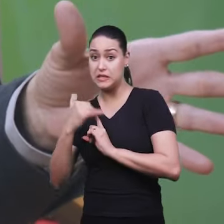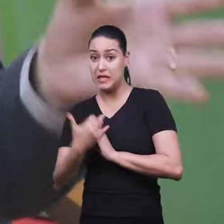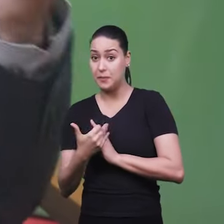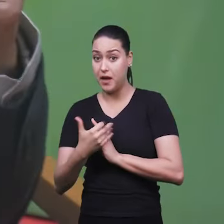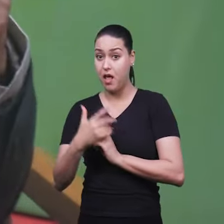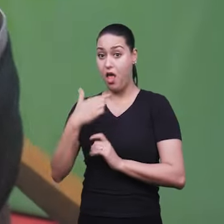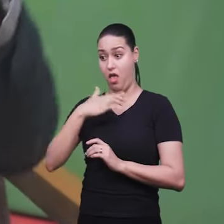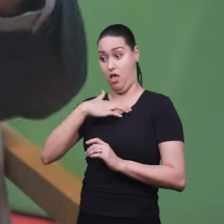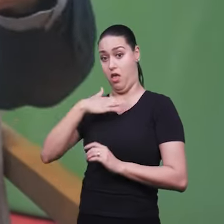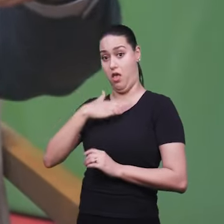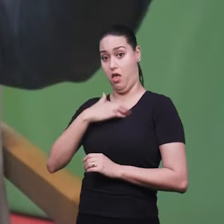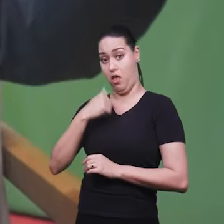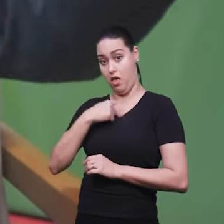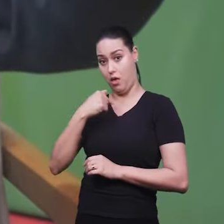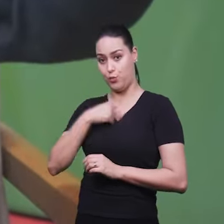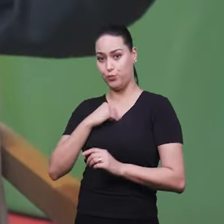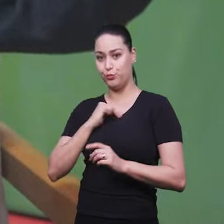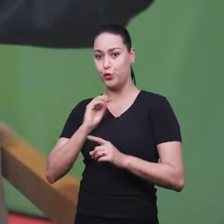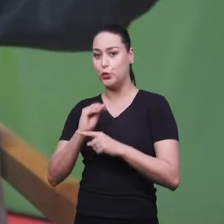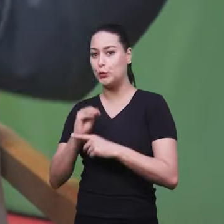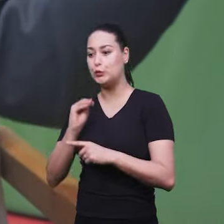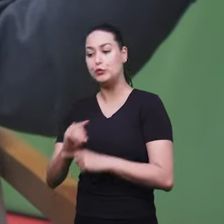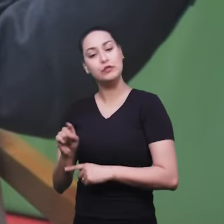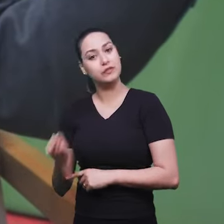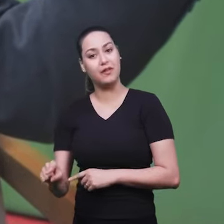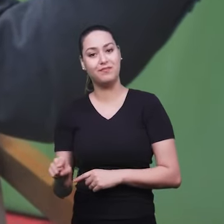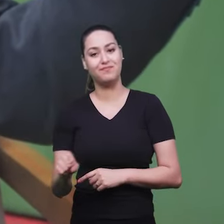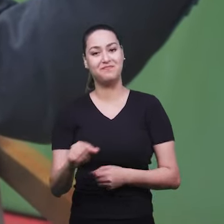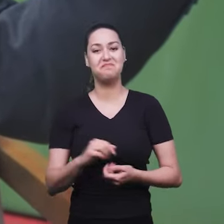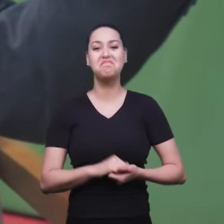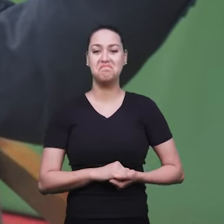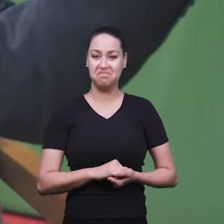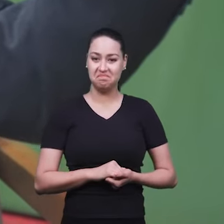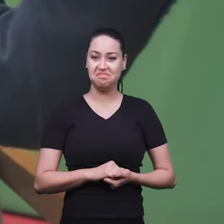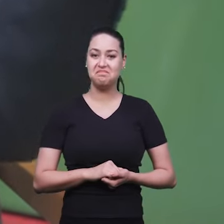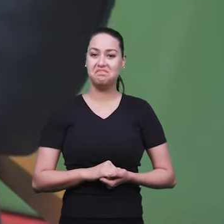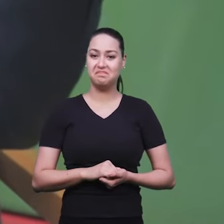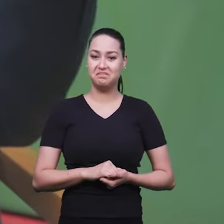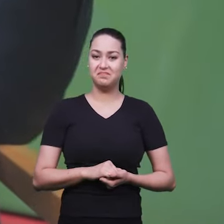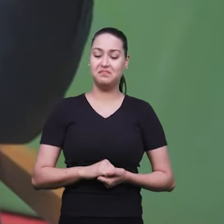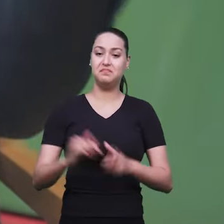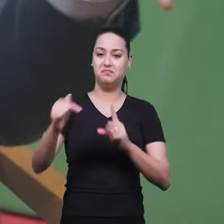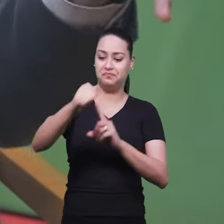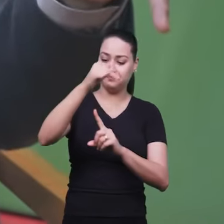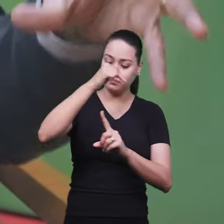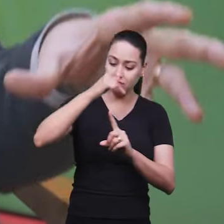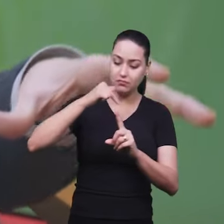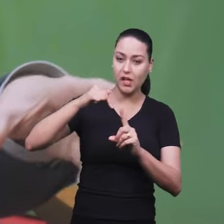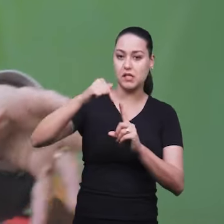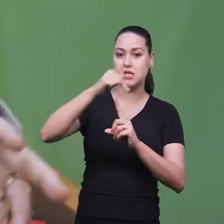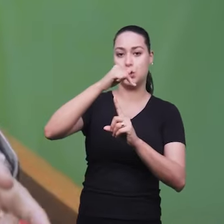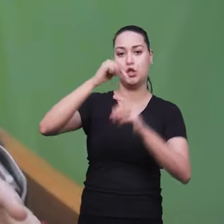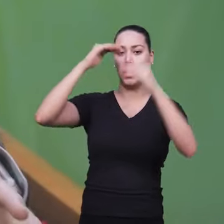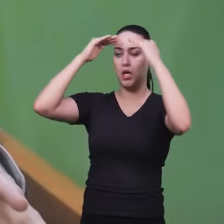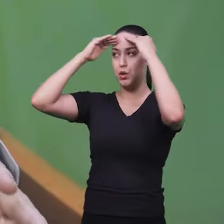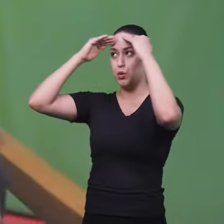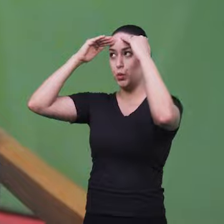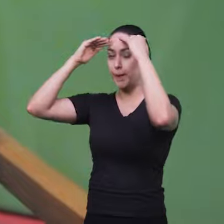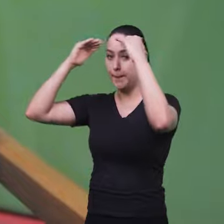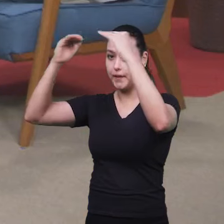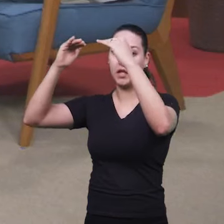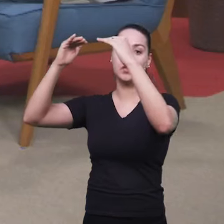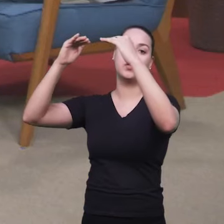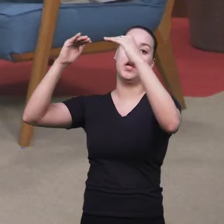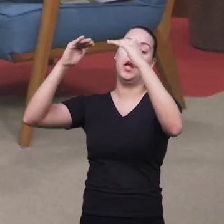separei para viver como a participação que foi enviada há pouco. Em santidade, em